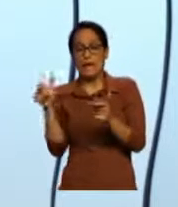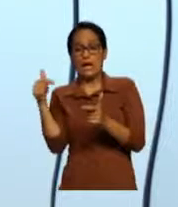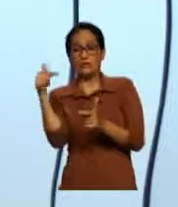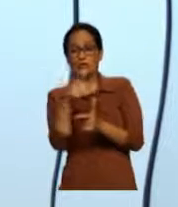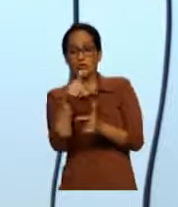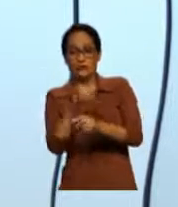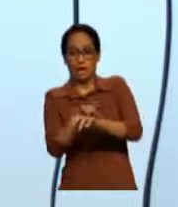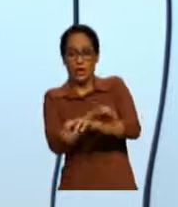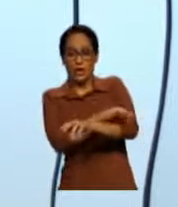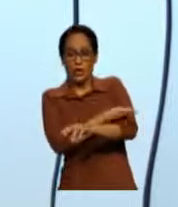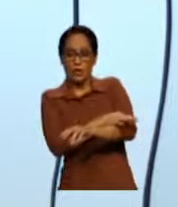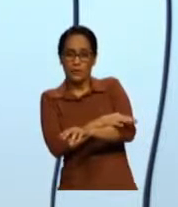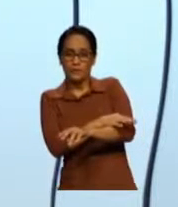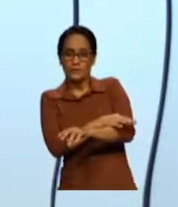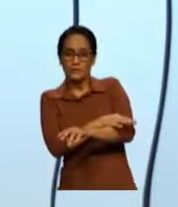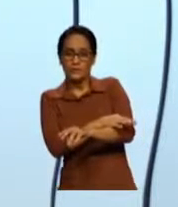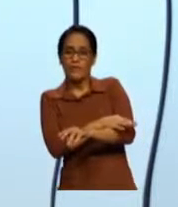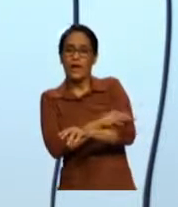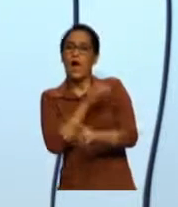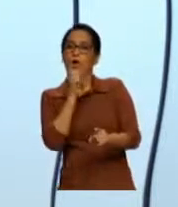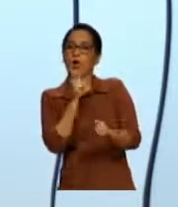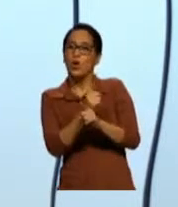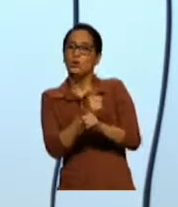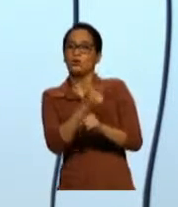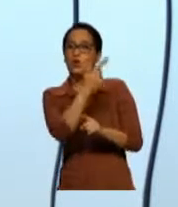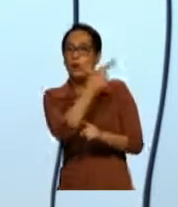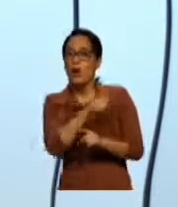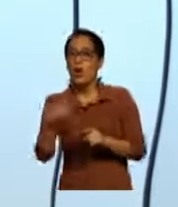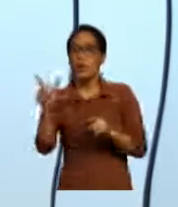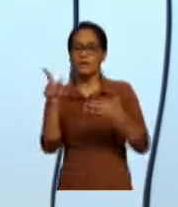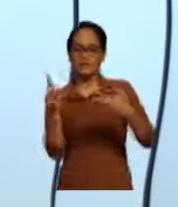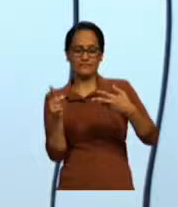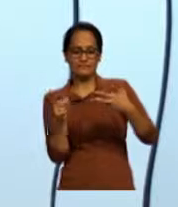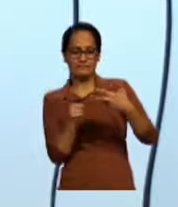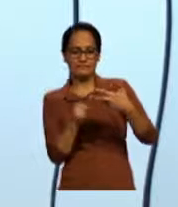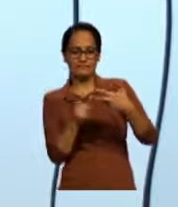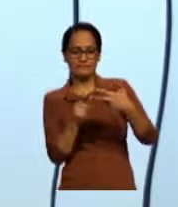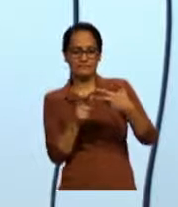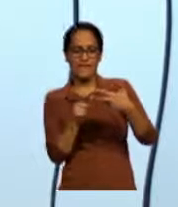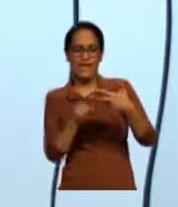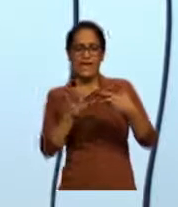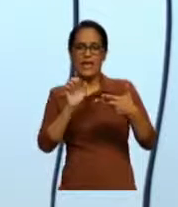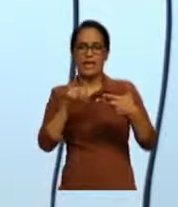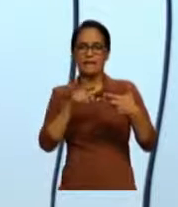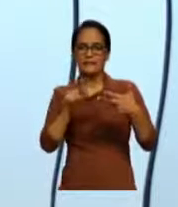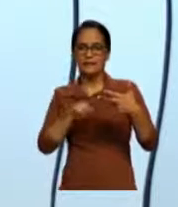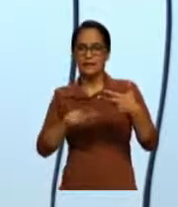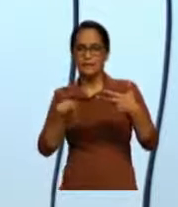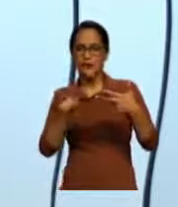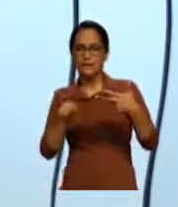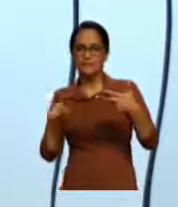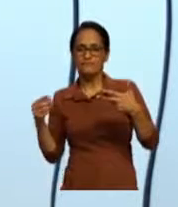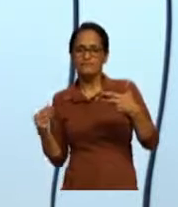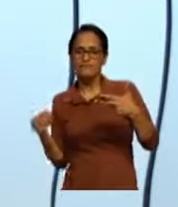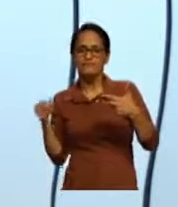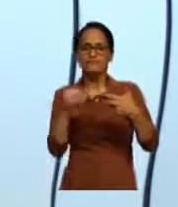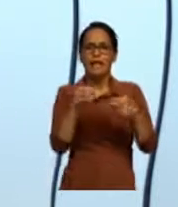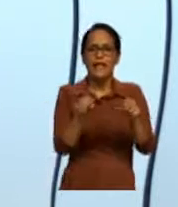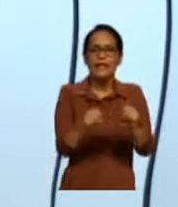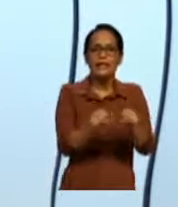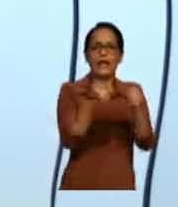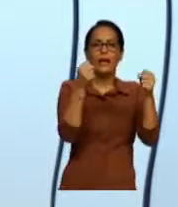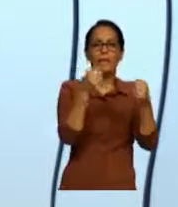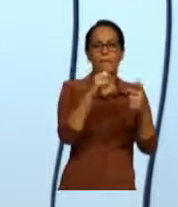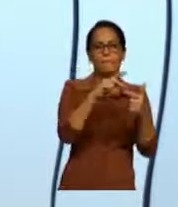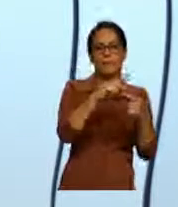então, vem uma outra enzima, a protease, e vai fazer a quebra dessas enzimas, dessas proteínas